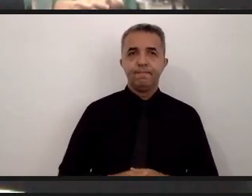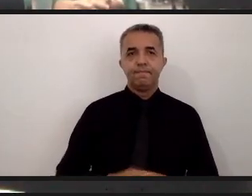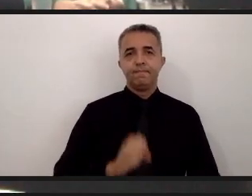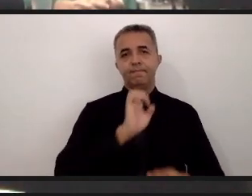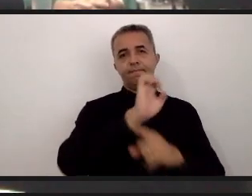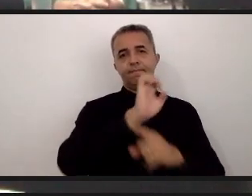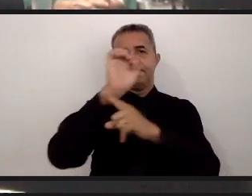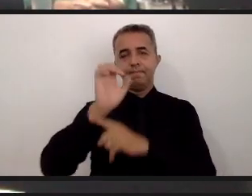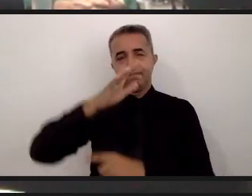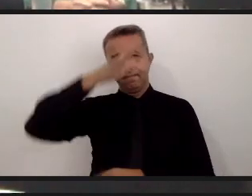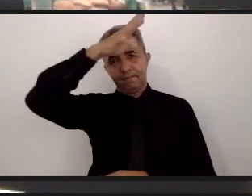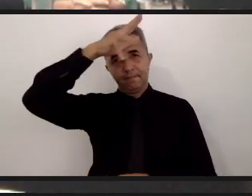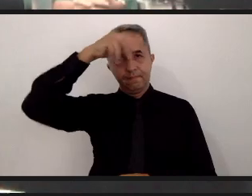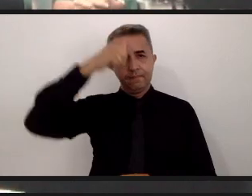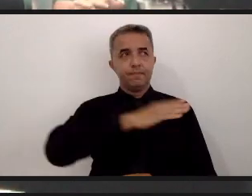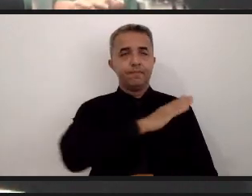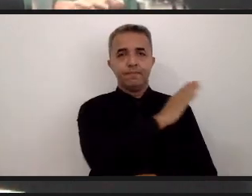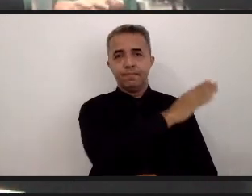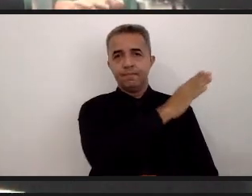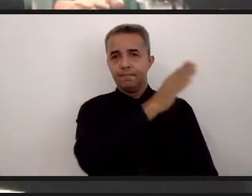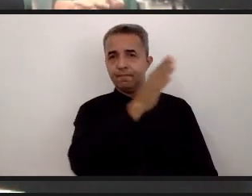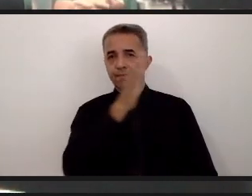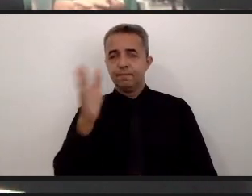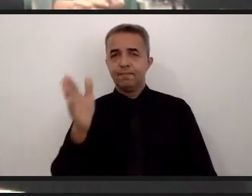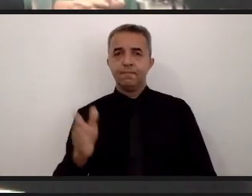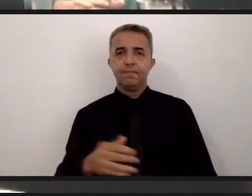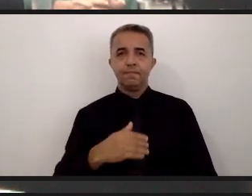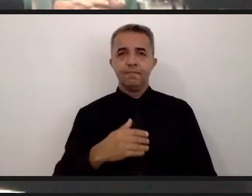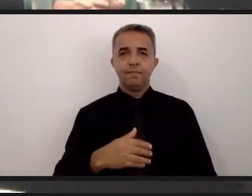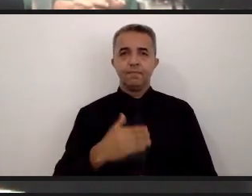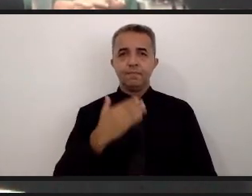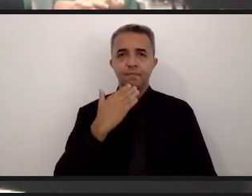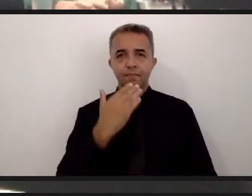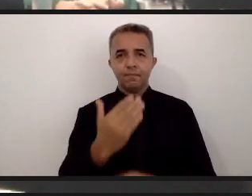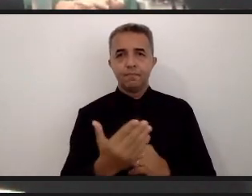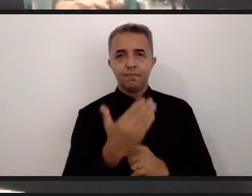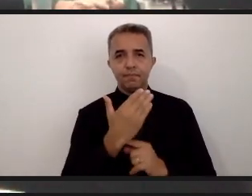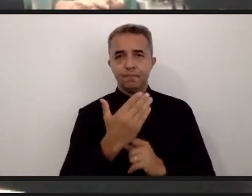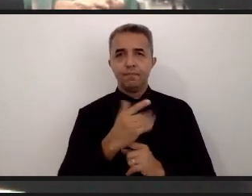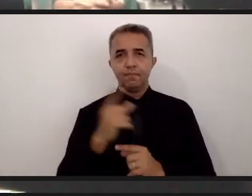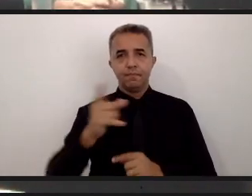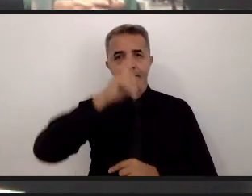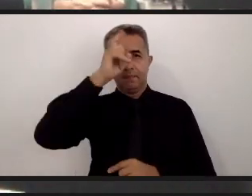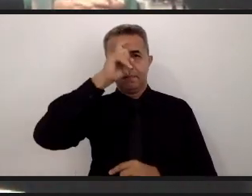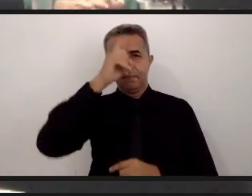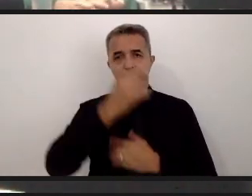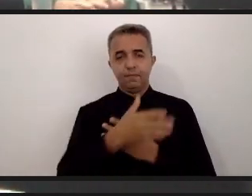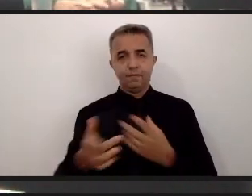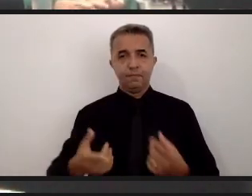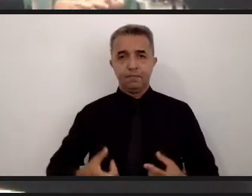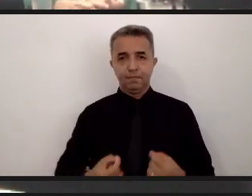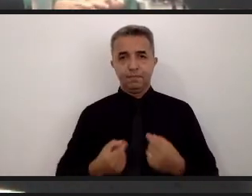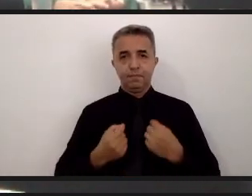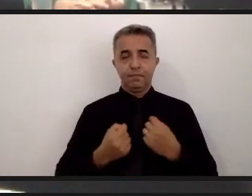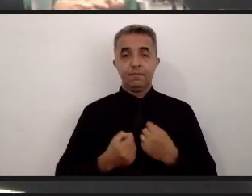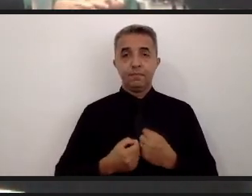Grosso, participando de leilões, pedindo ajuda ao Hospital do Câncer. A gente sabe que o Hospital do Câncer é referência não só em Mato